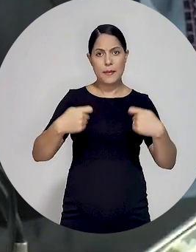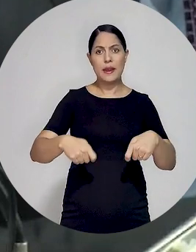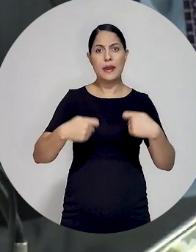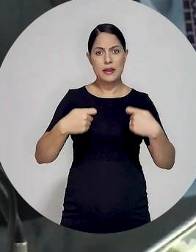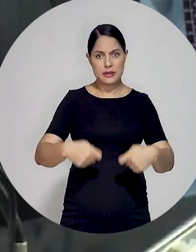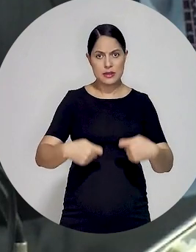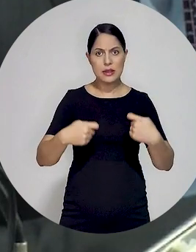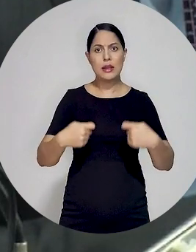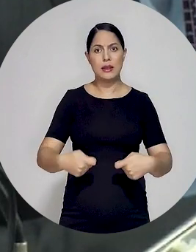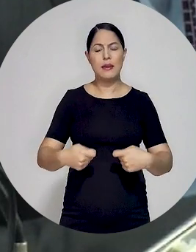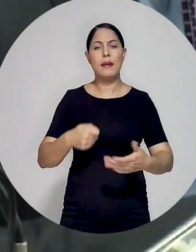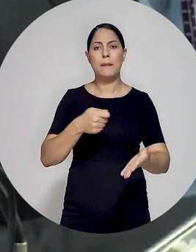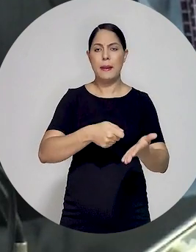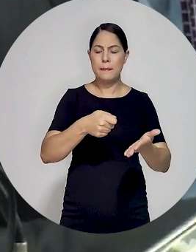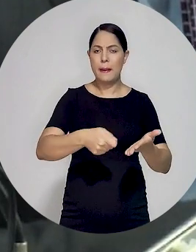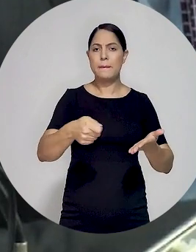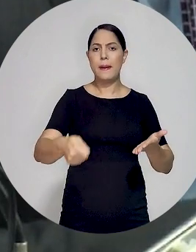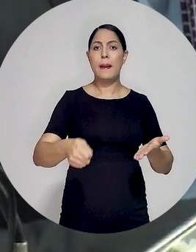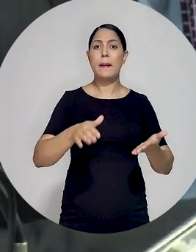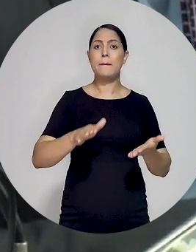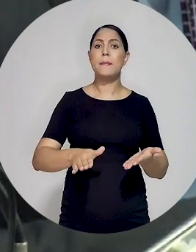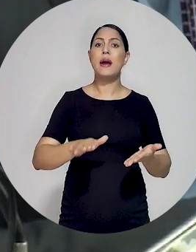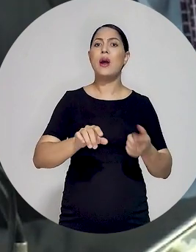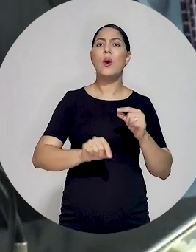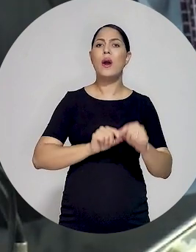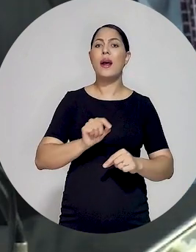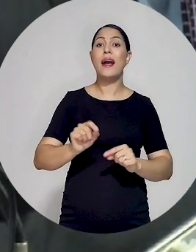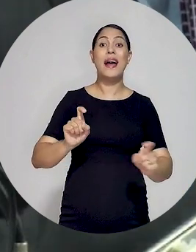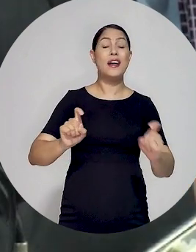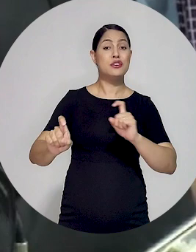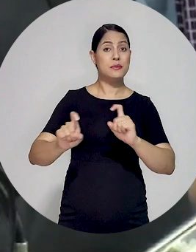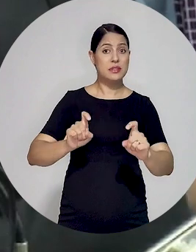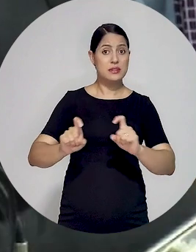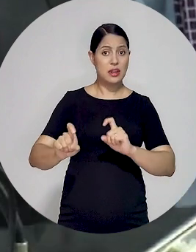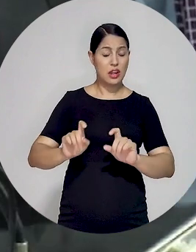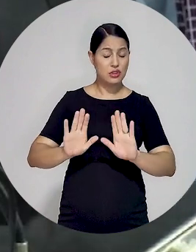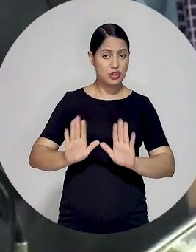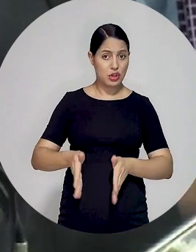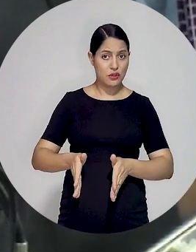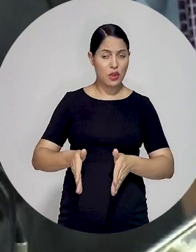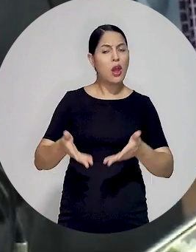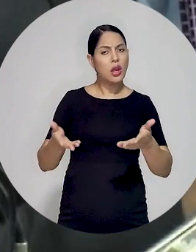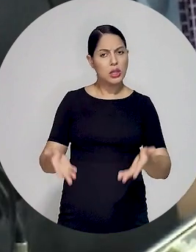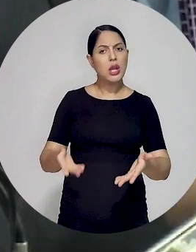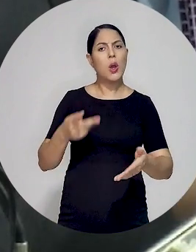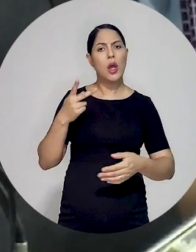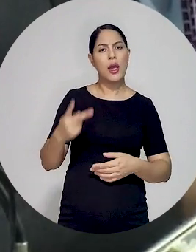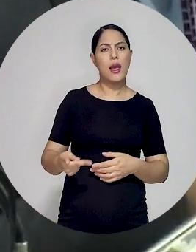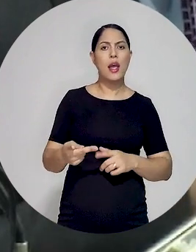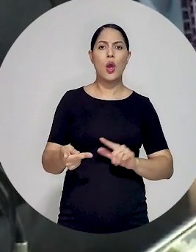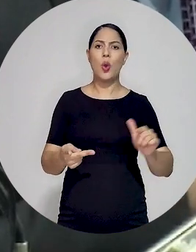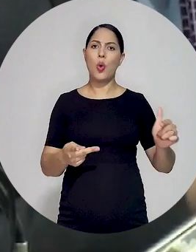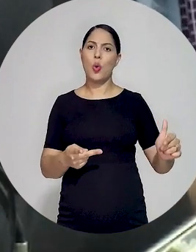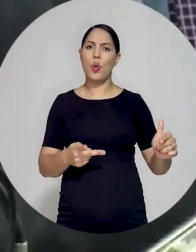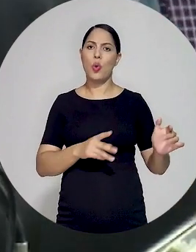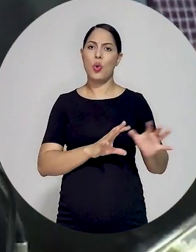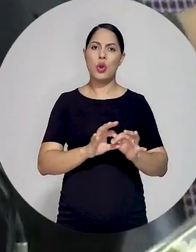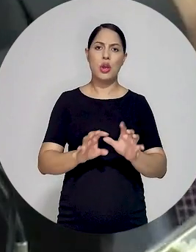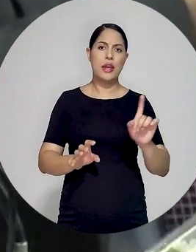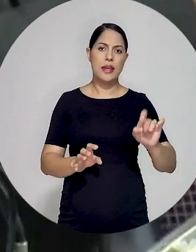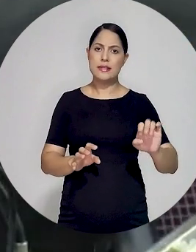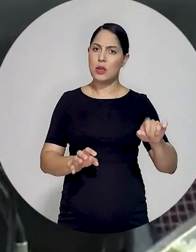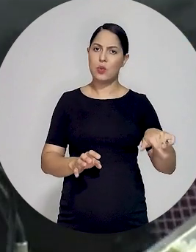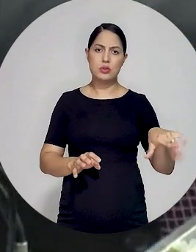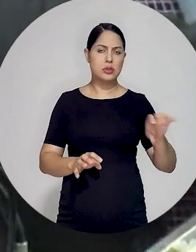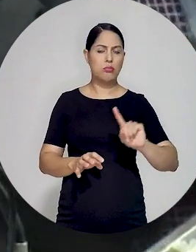administrativo e não em sede de embargos à execução fiscal. Mas caso já a tenha declarado em âmbito administrativo, possui a prerrogativa